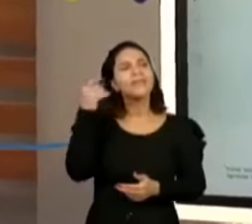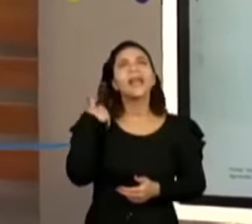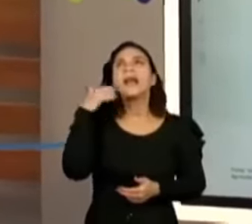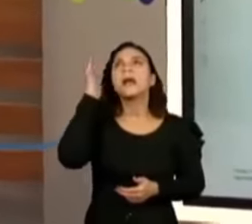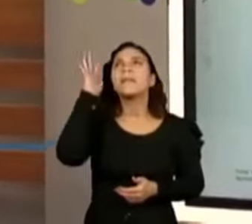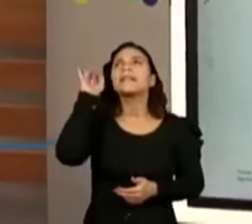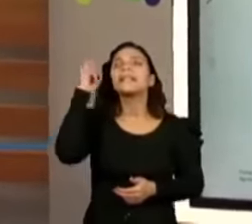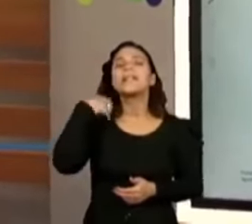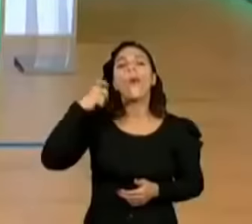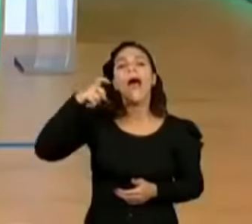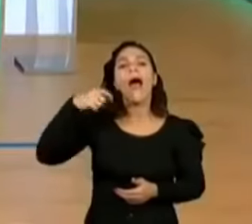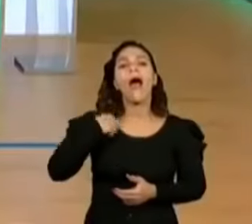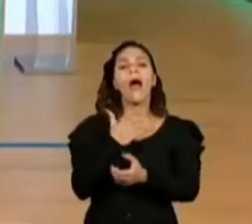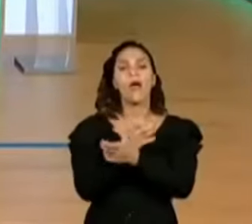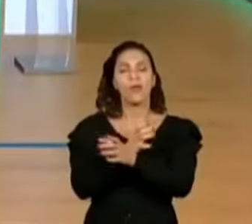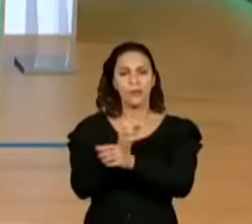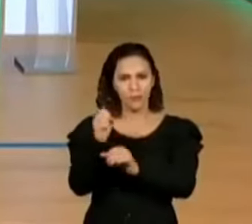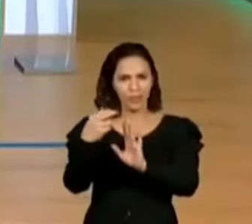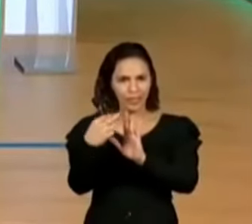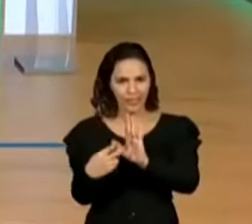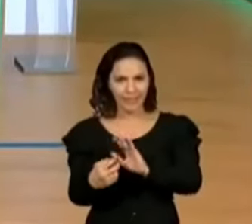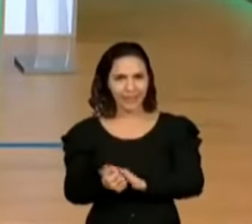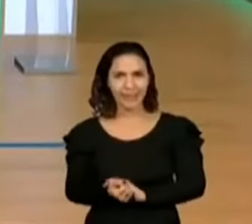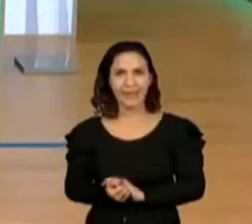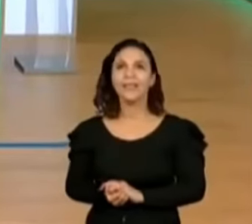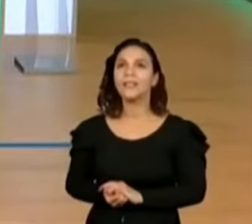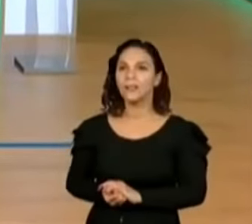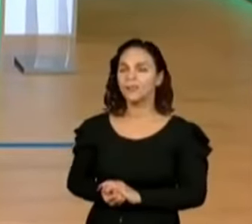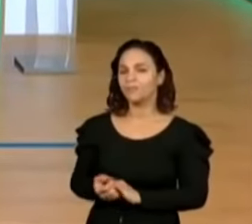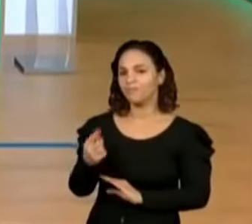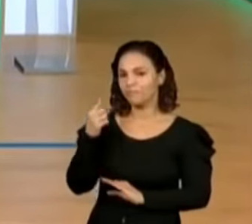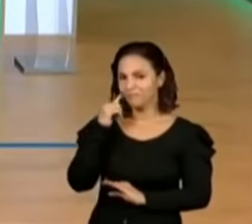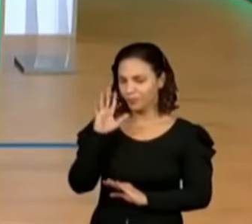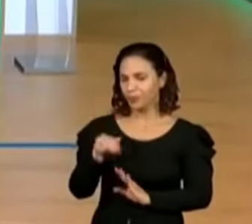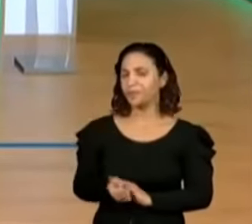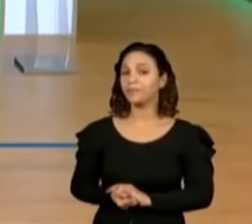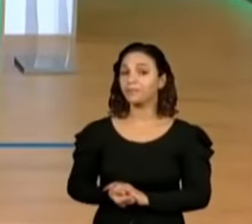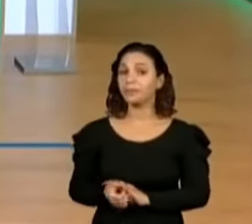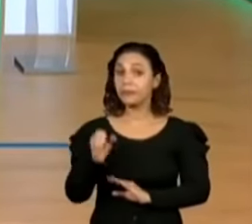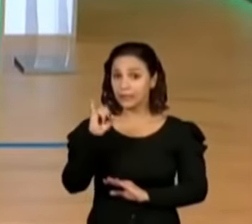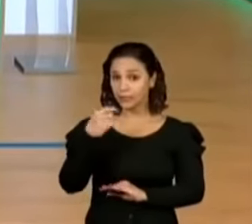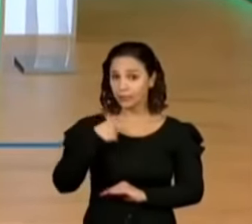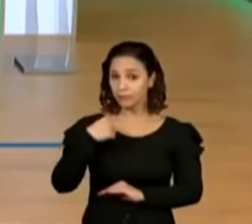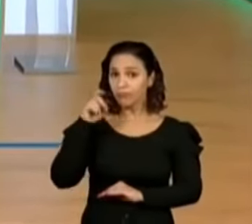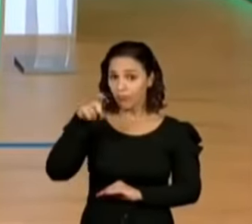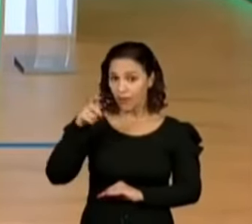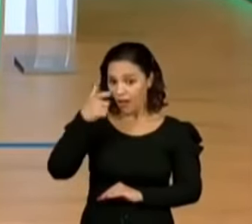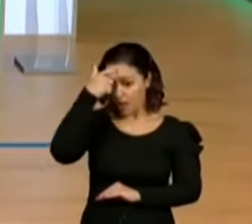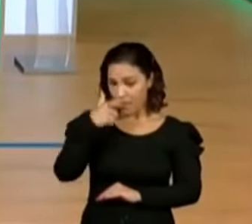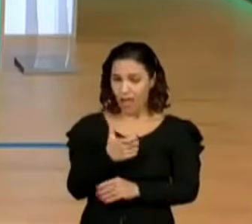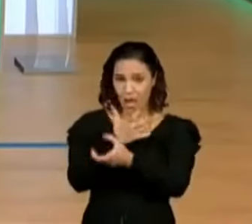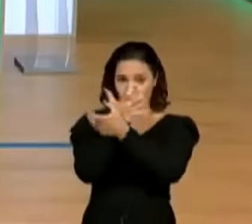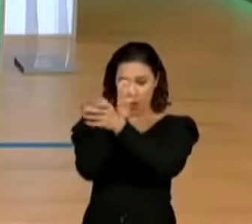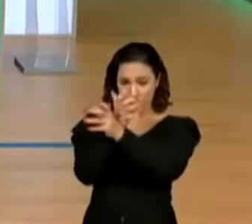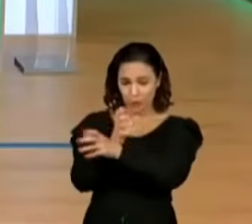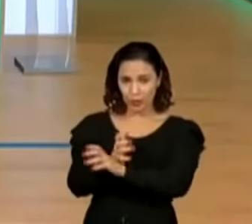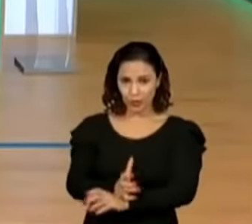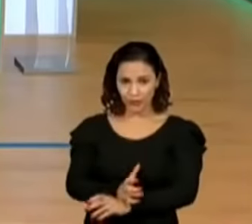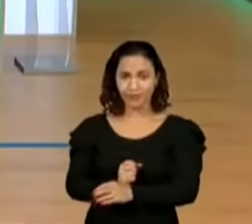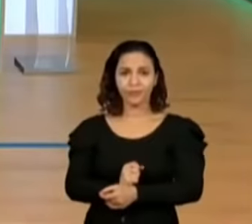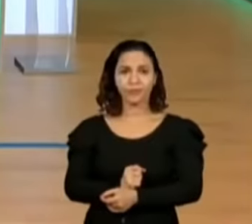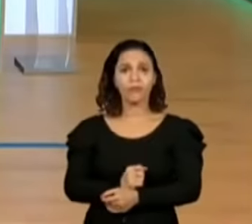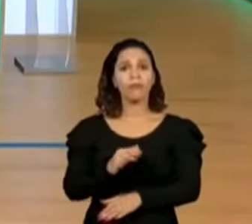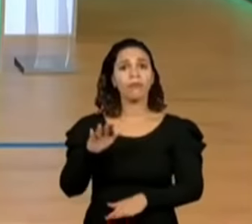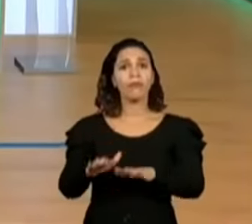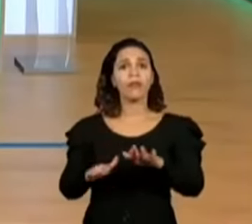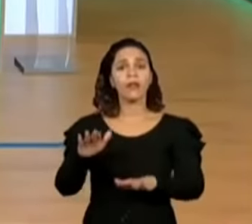imaginando se ele fosse um esqueleto. Você lê para nós um trechinho? Leio sim. Ele diz assim, olha, se eu fosse um esqueleto, talvez